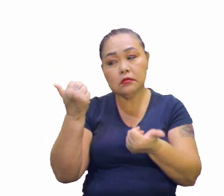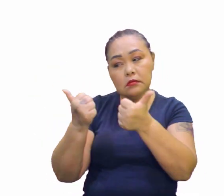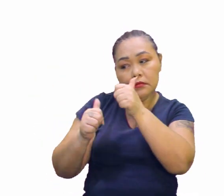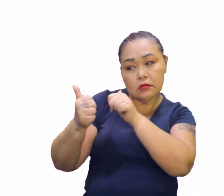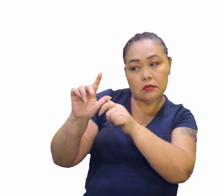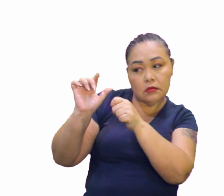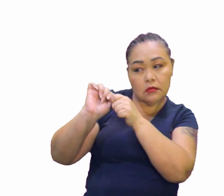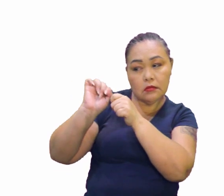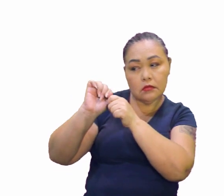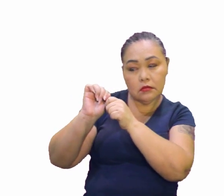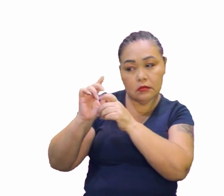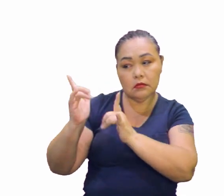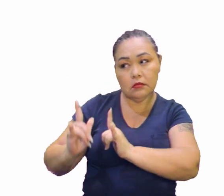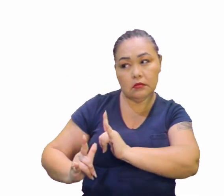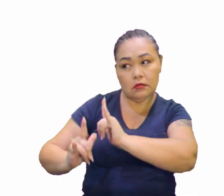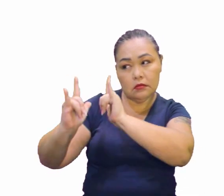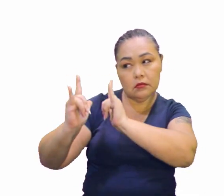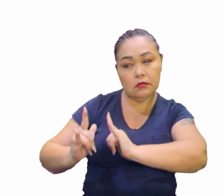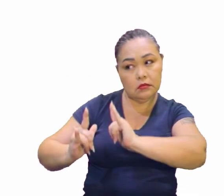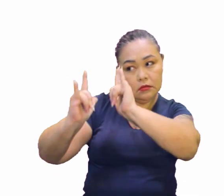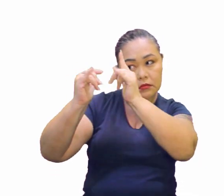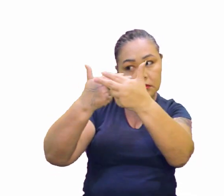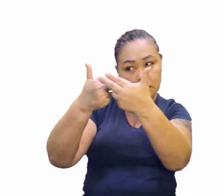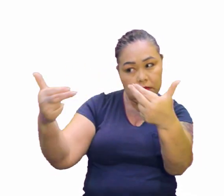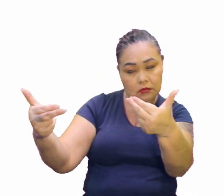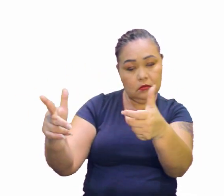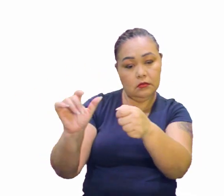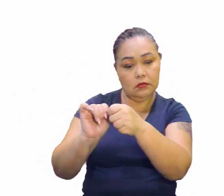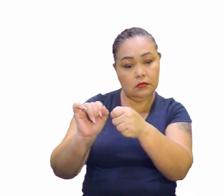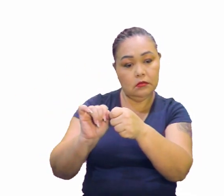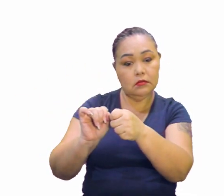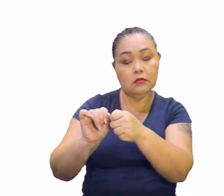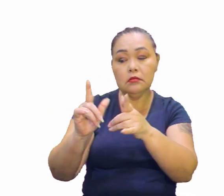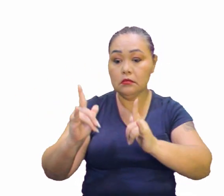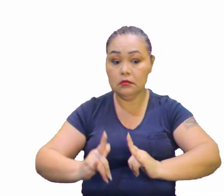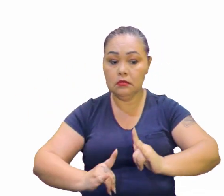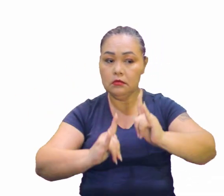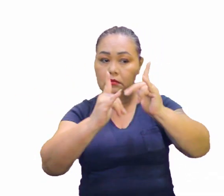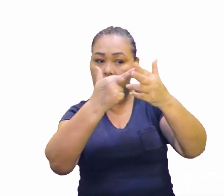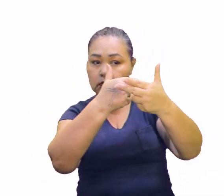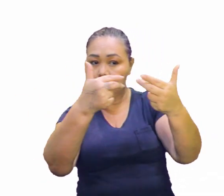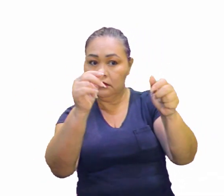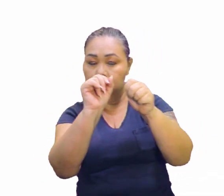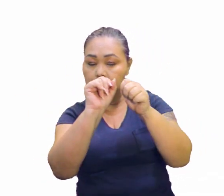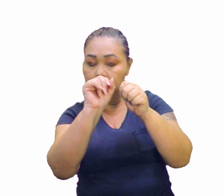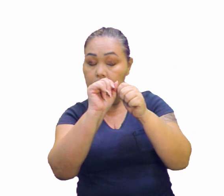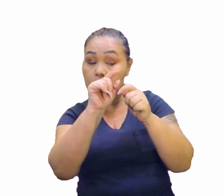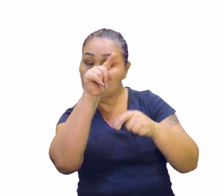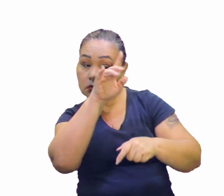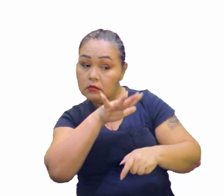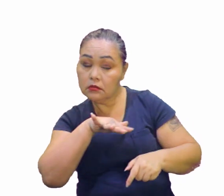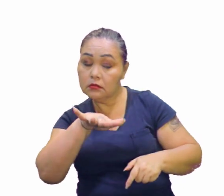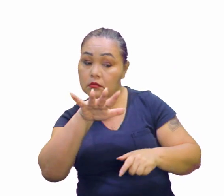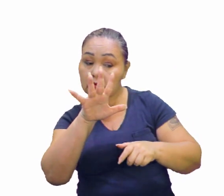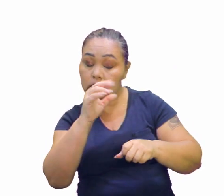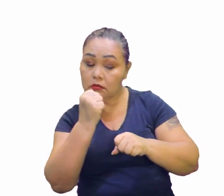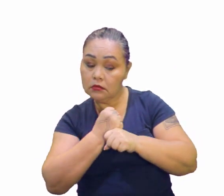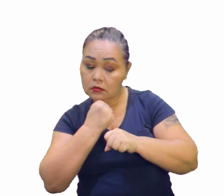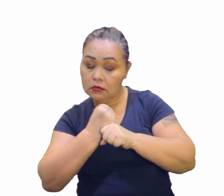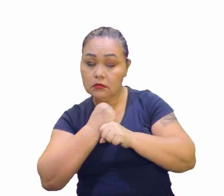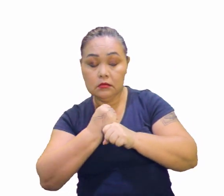Especulação imobiliária, ou seja, imóveis ali sendo